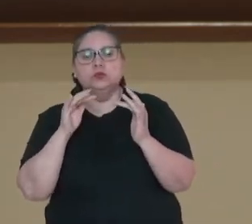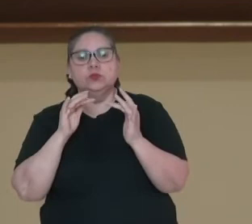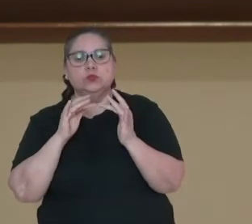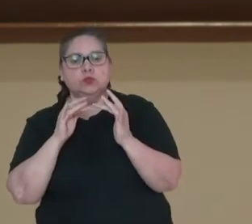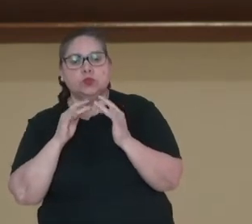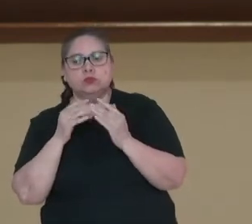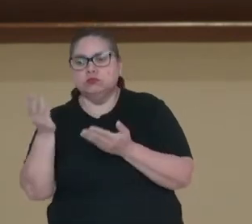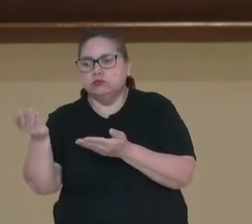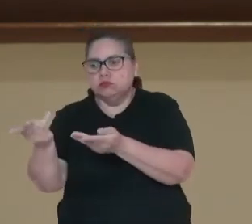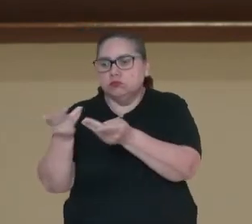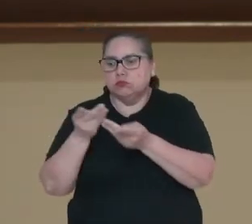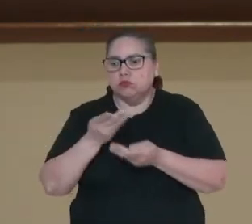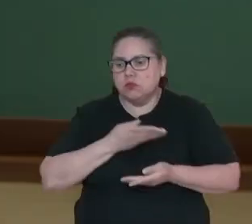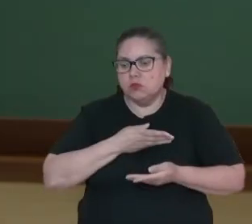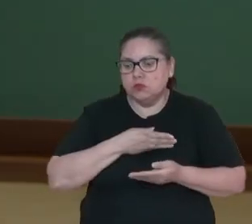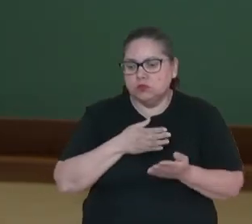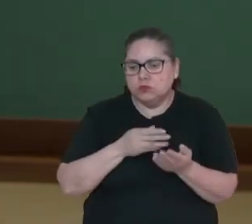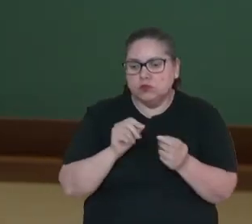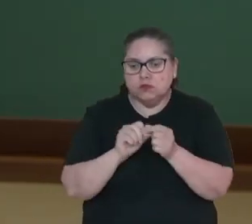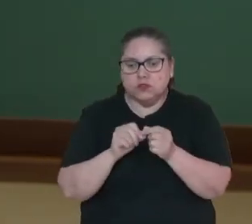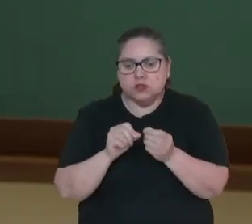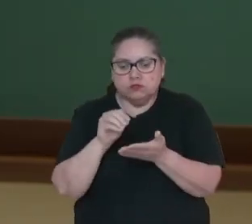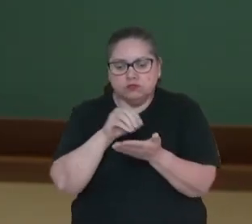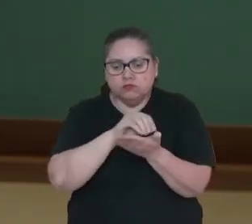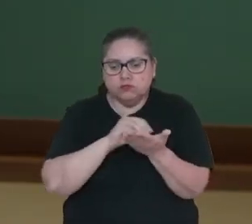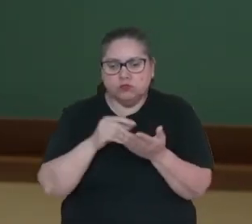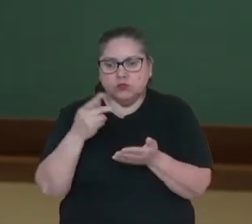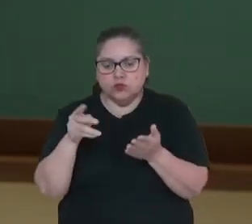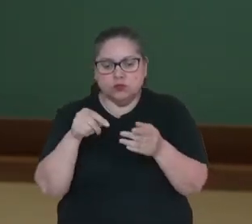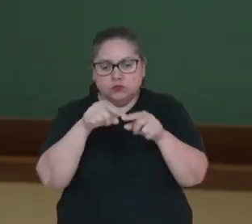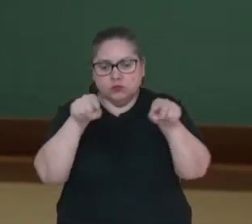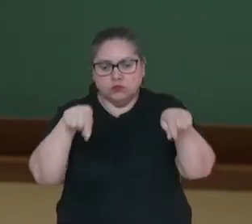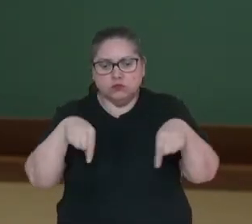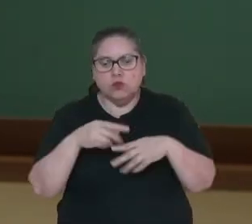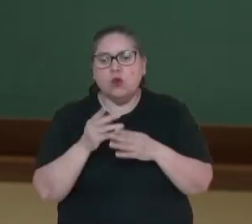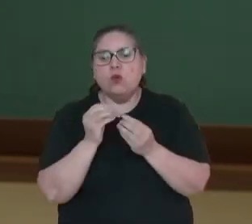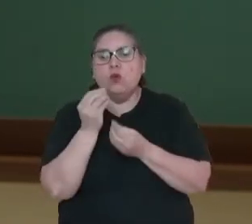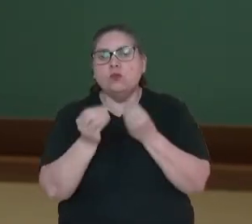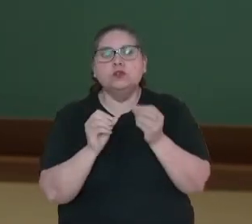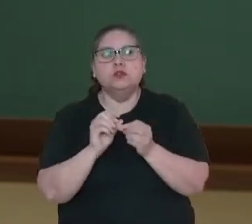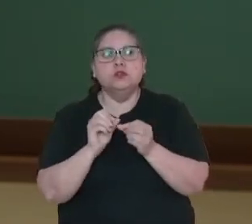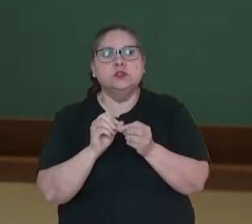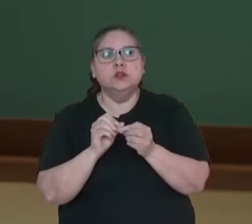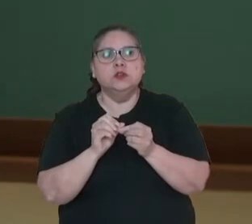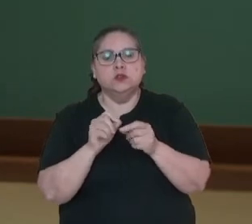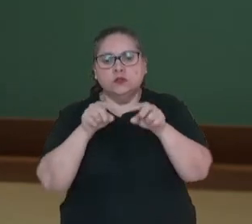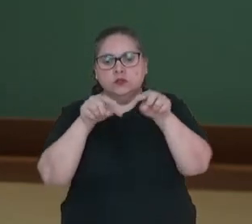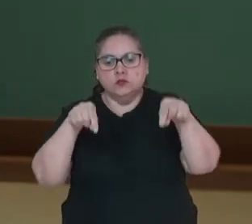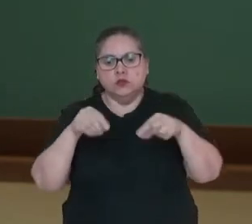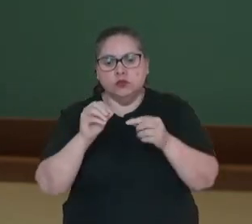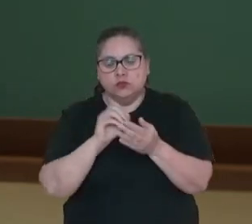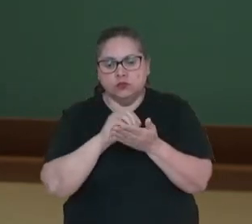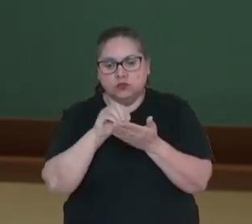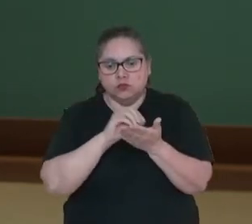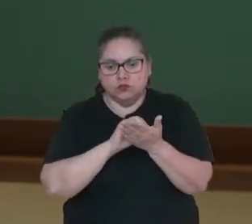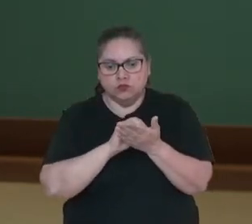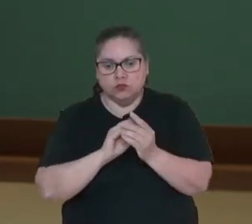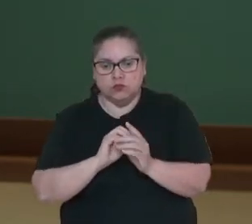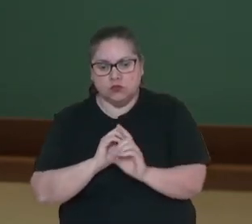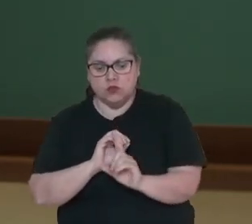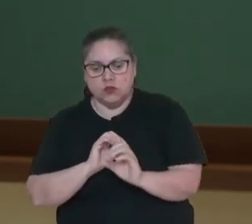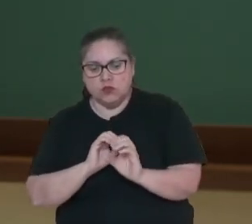um colega e armar o jogo no seu tabuleiro. Como que você vai armar o jogo no tabuleiro? O tabuleiro de jogo